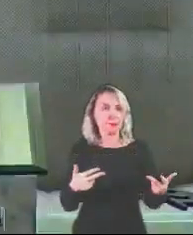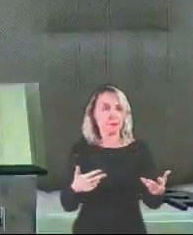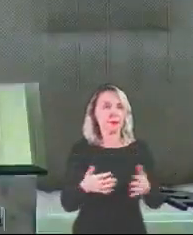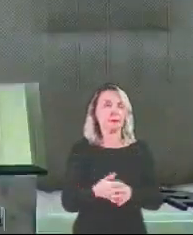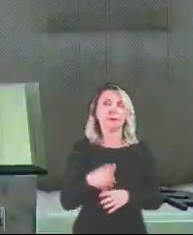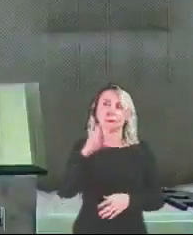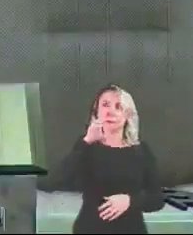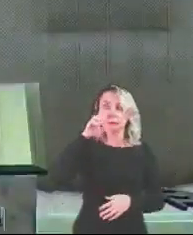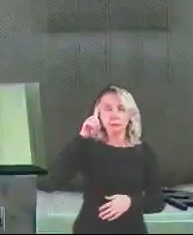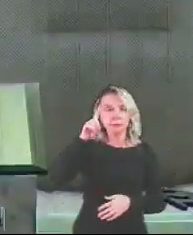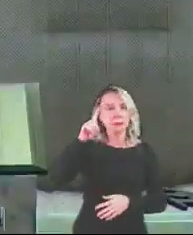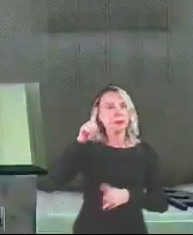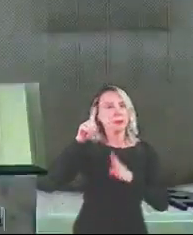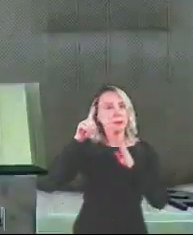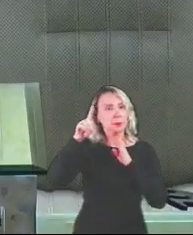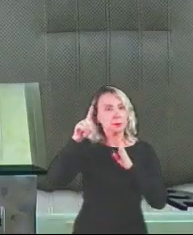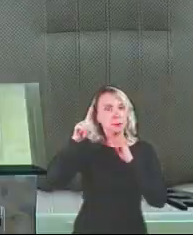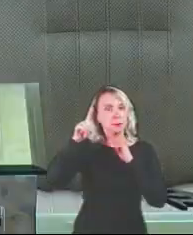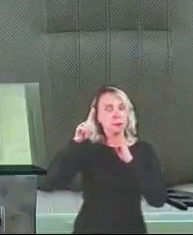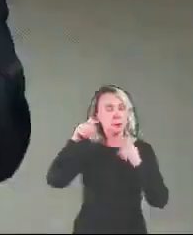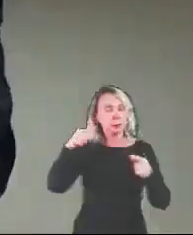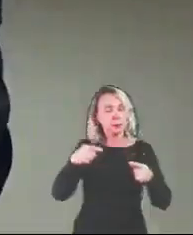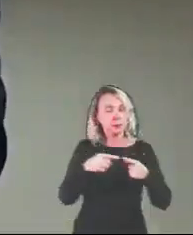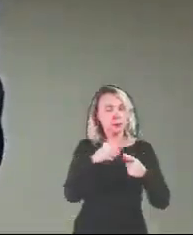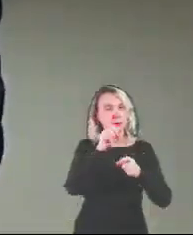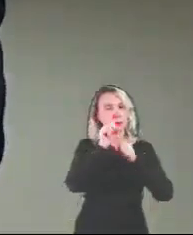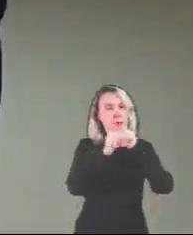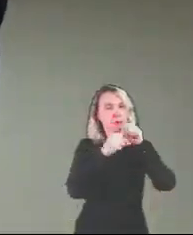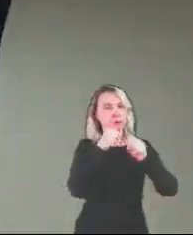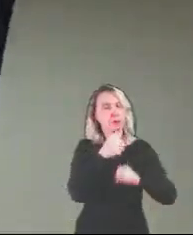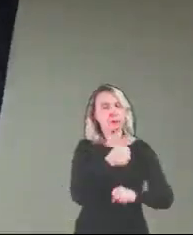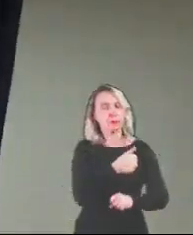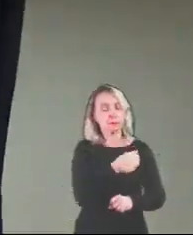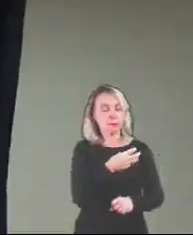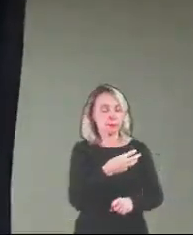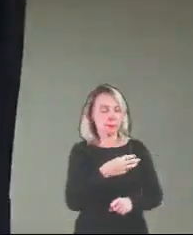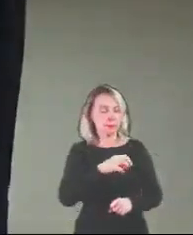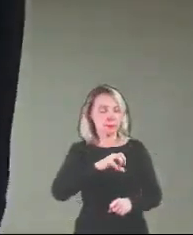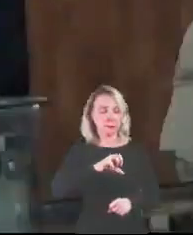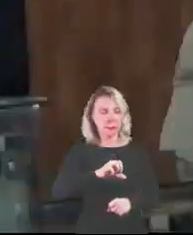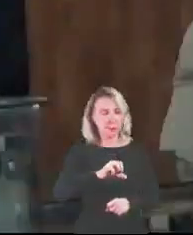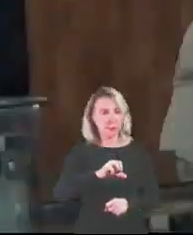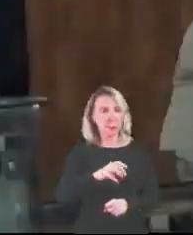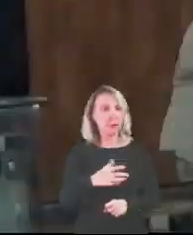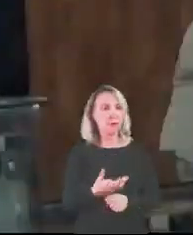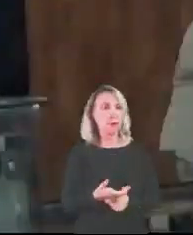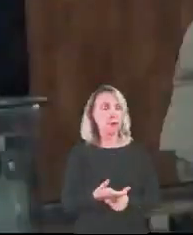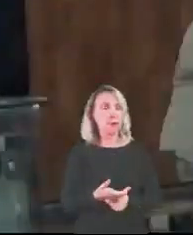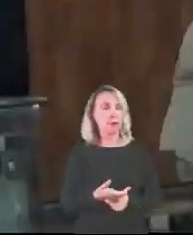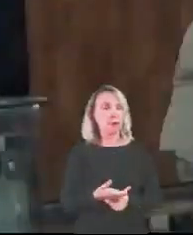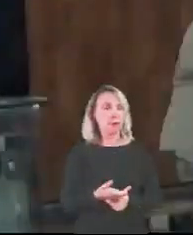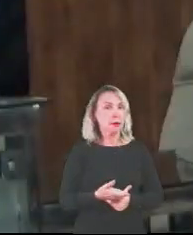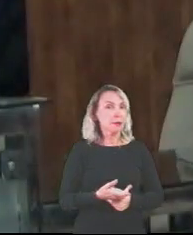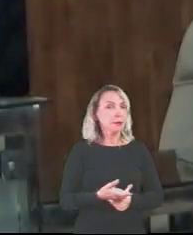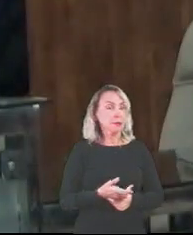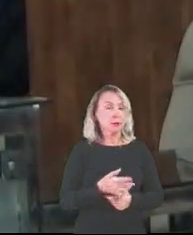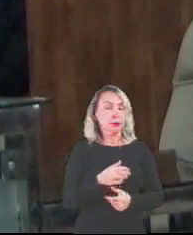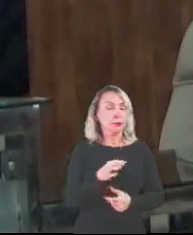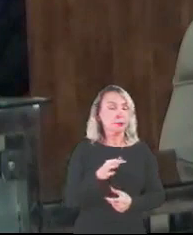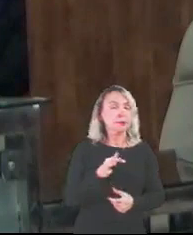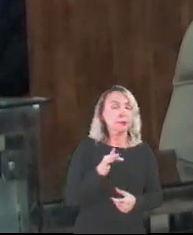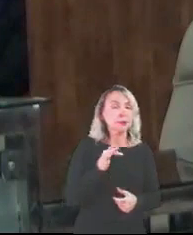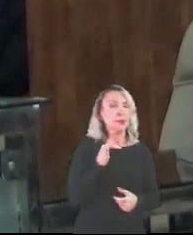Deus conhece, segundo o Salmo 139, aquilo que vai ser projetado em